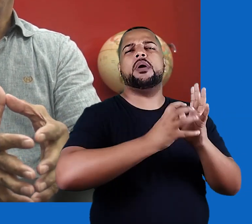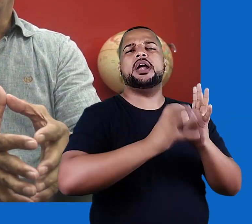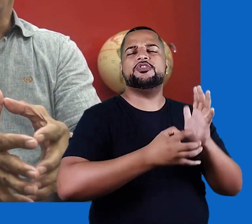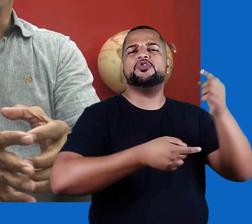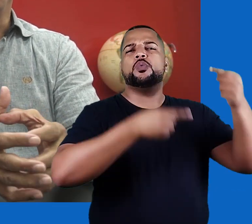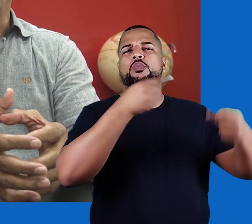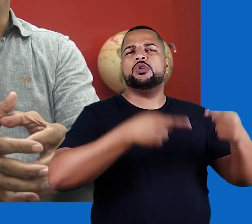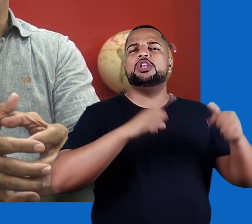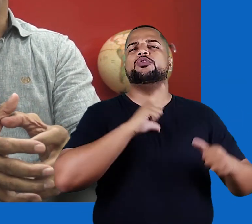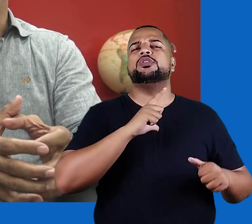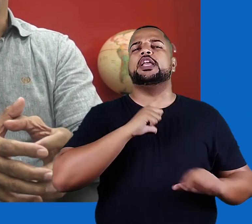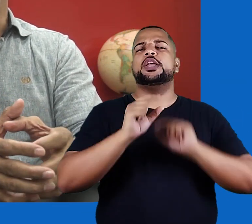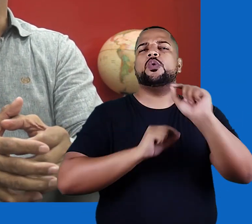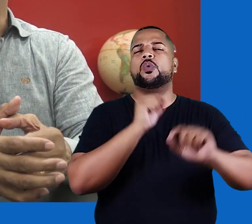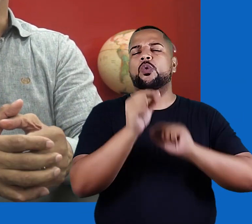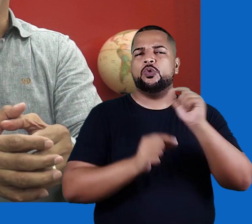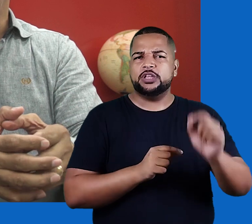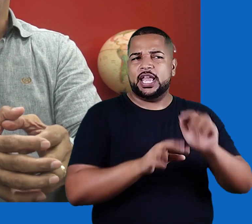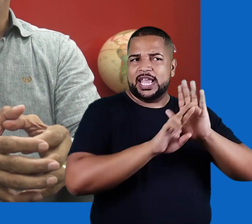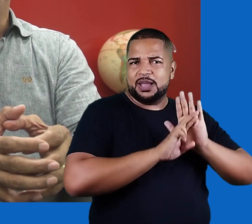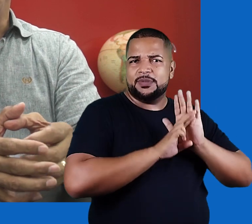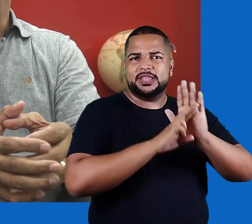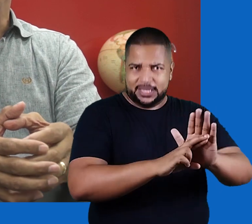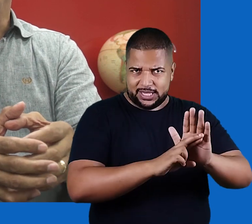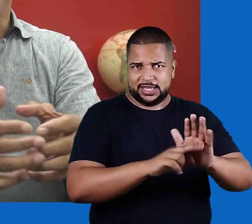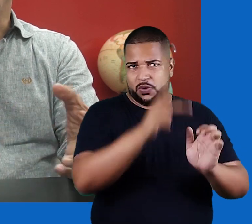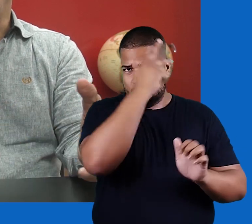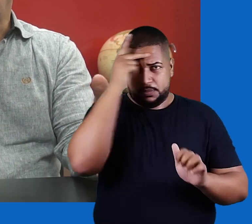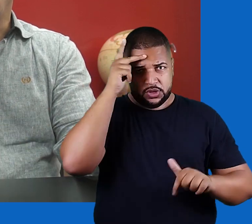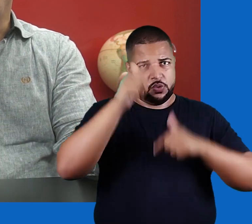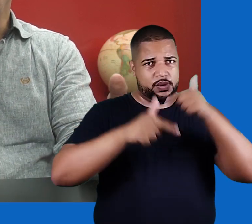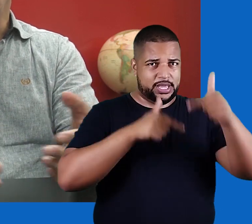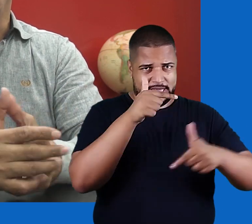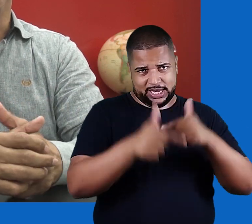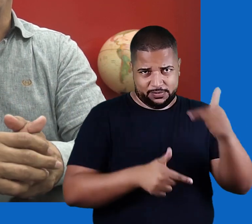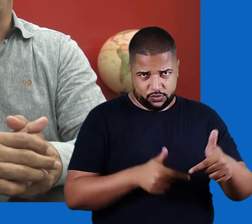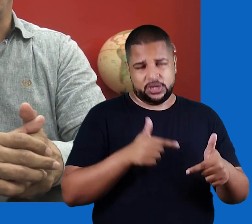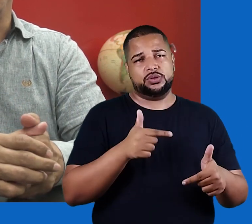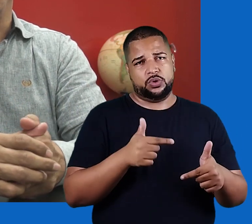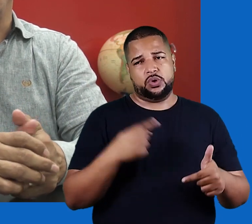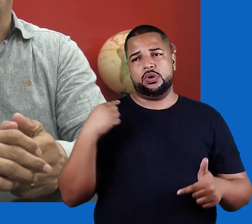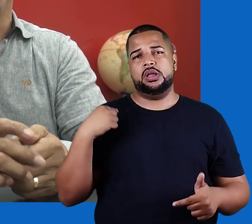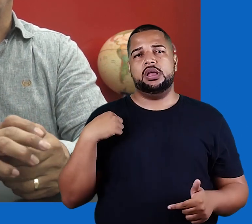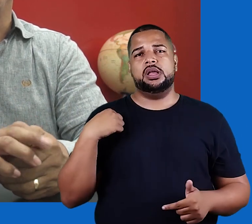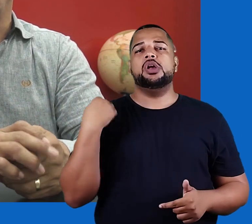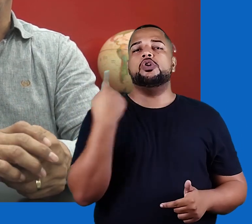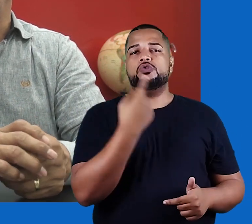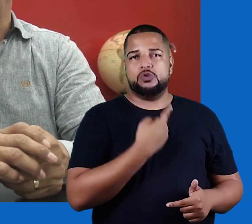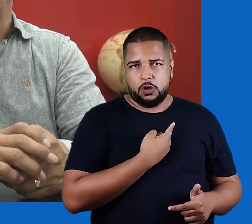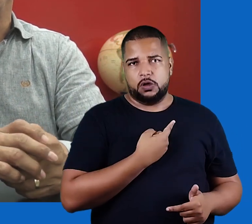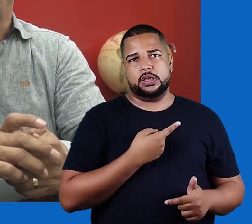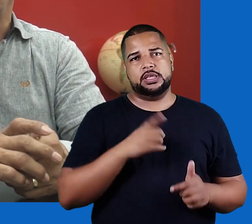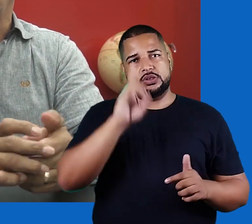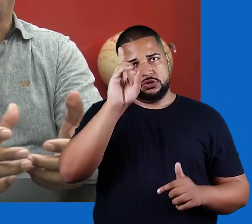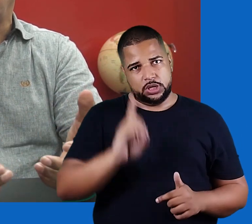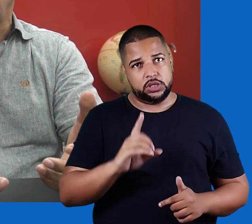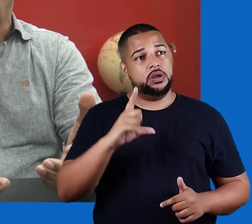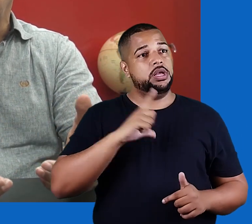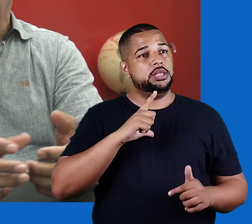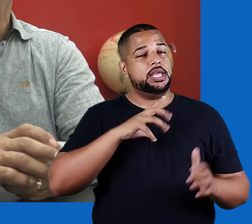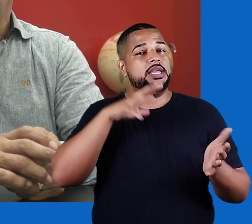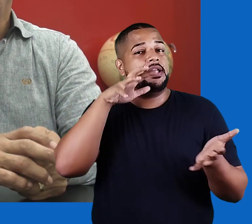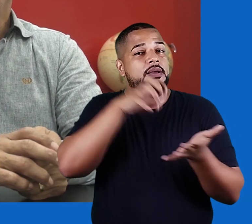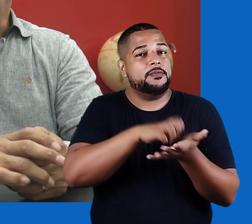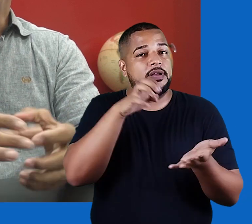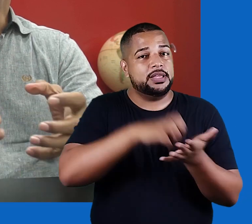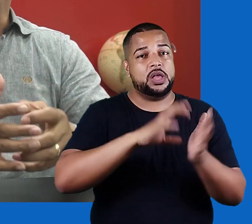político, né, que tem característica de representação dos trabalhadores. Nós somos a maioria aqui, ou todos nós somos filiados ao Partido dos